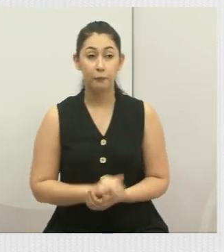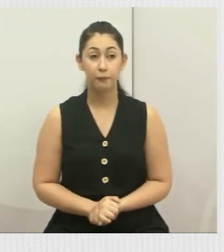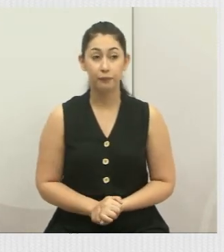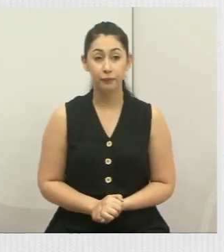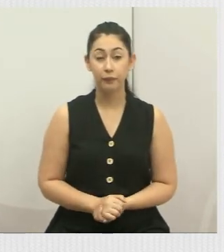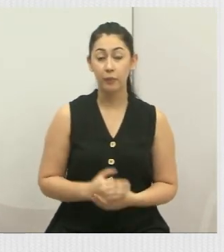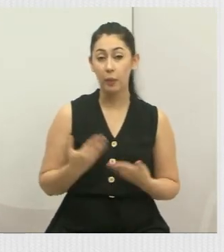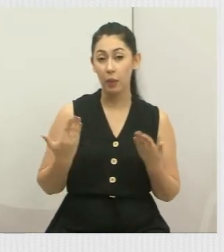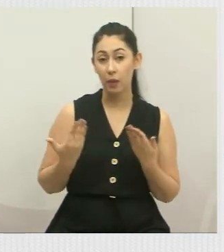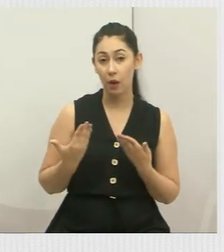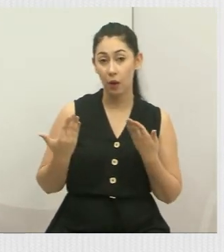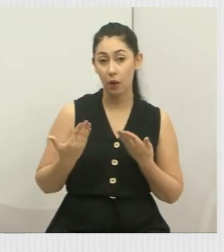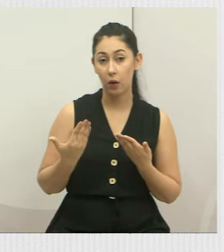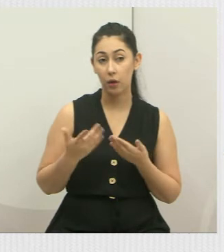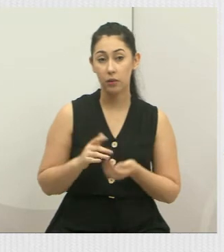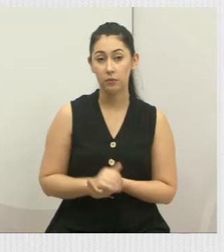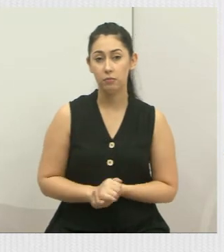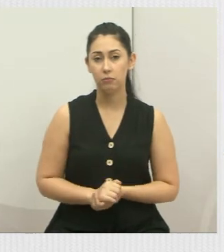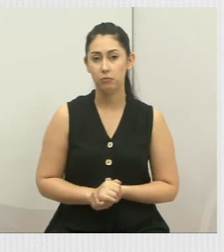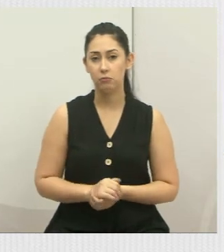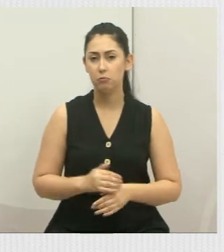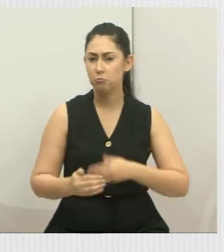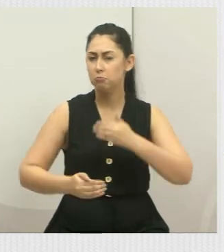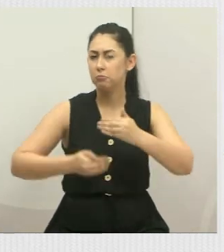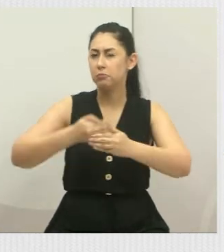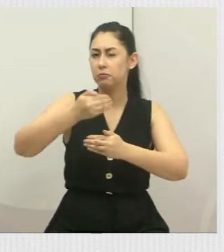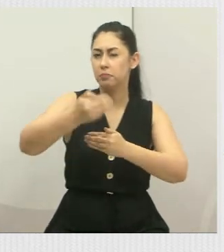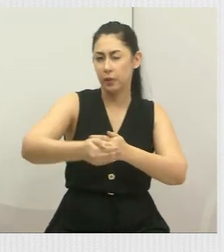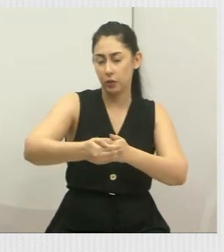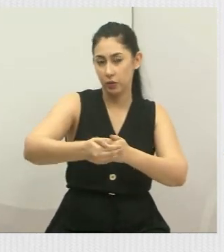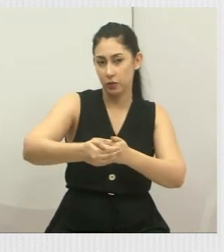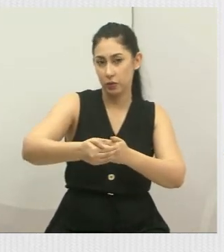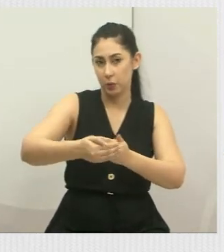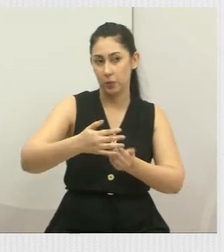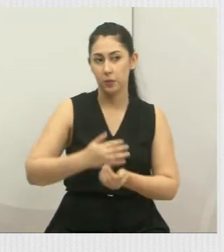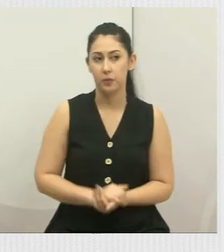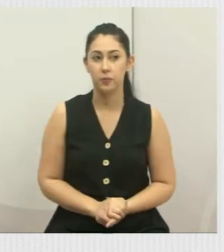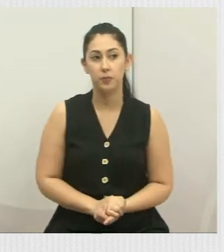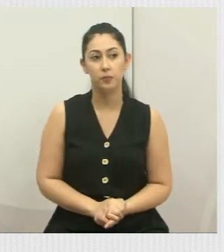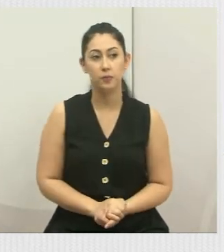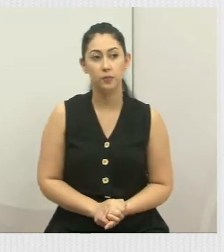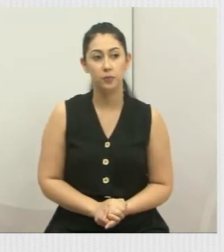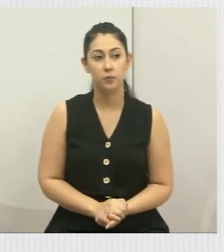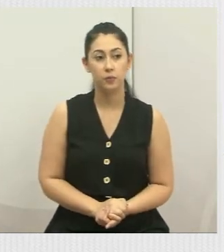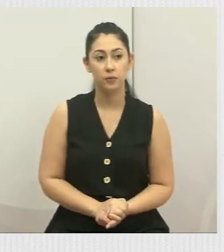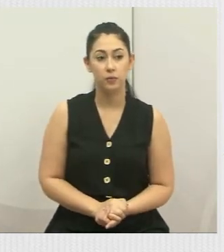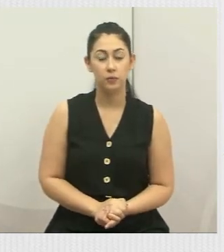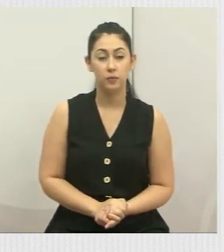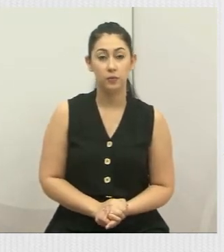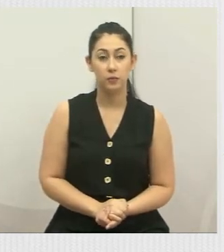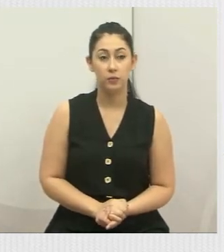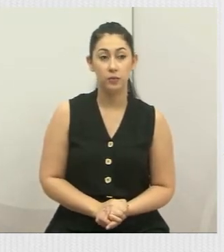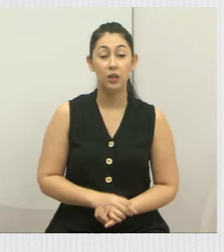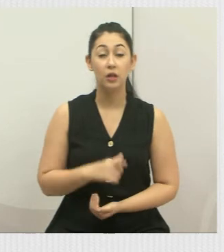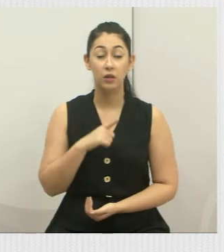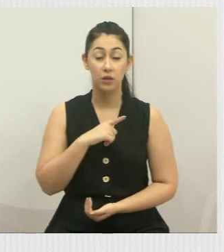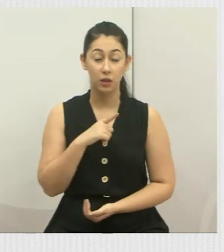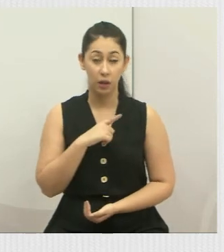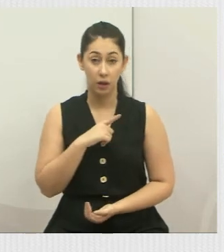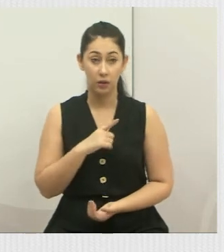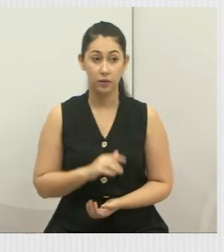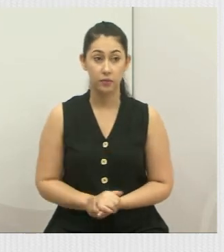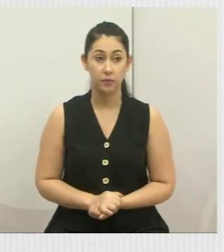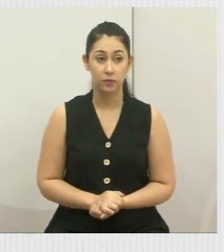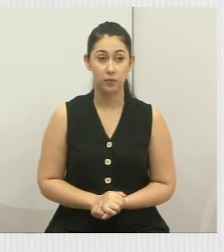passando para a próxima página do formulário, para a próxima tela do formulário, vocês terão acesso